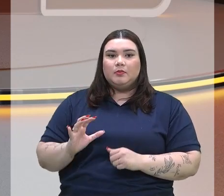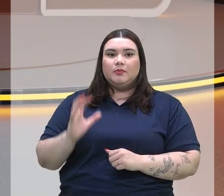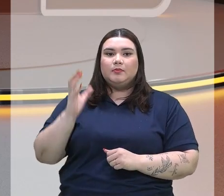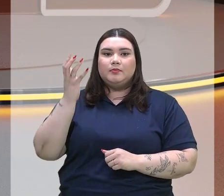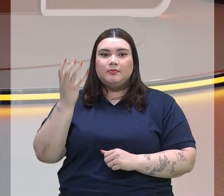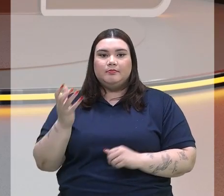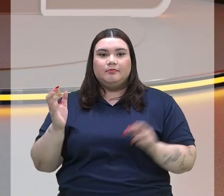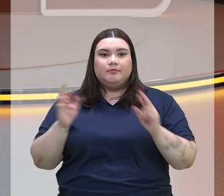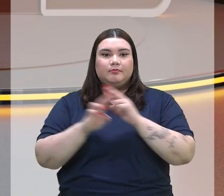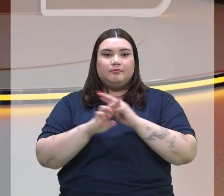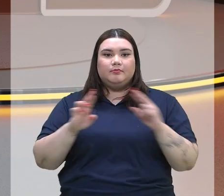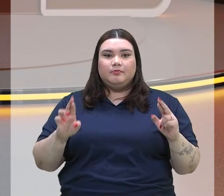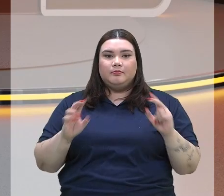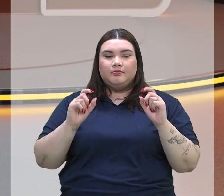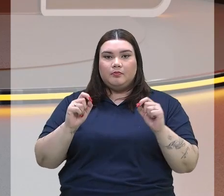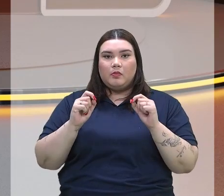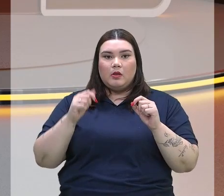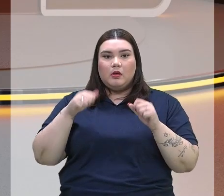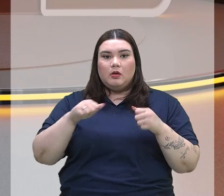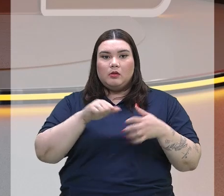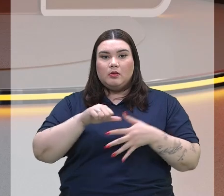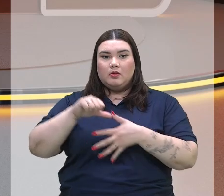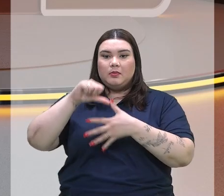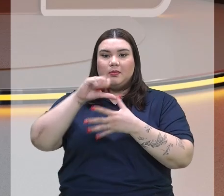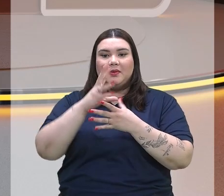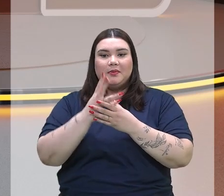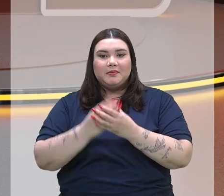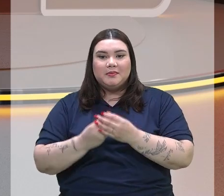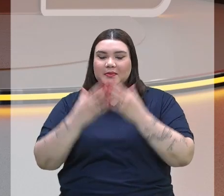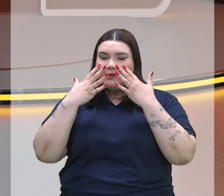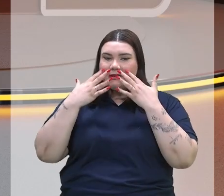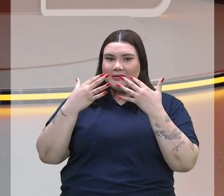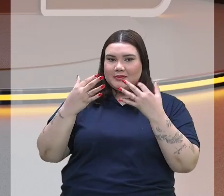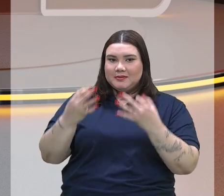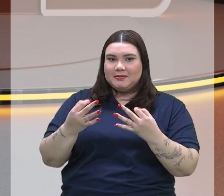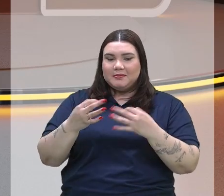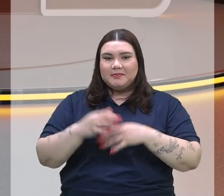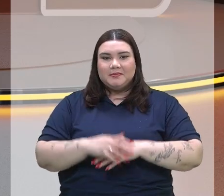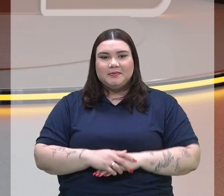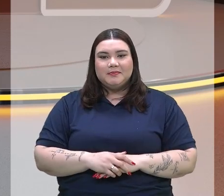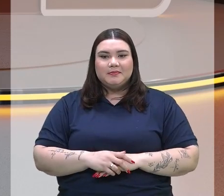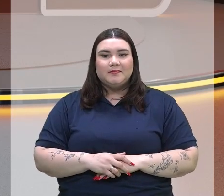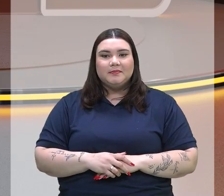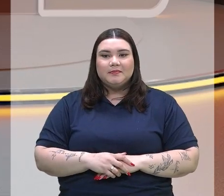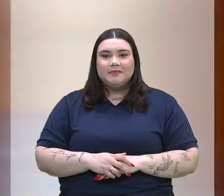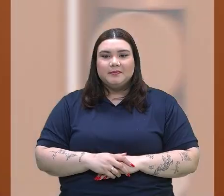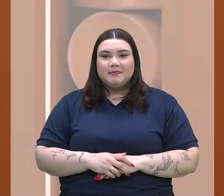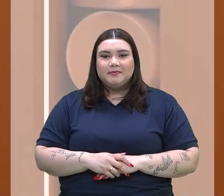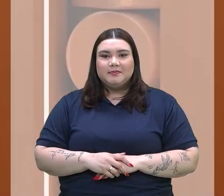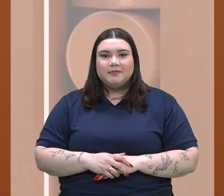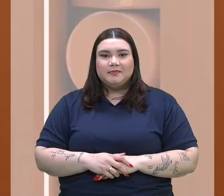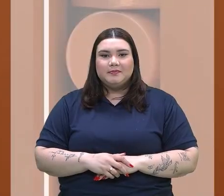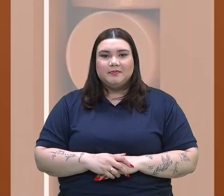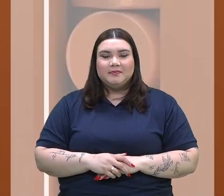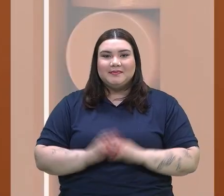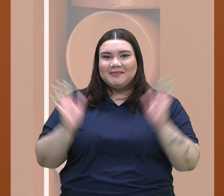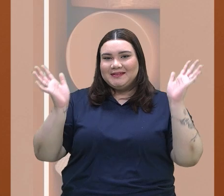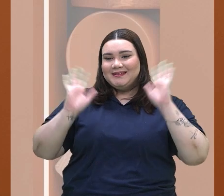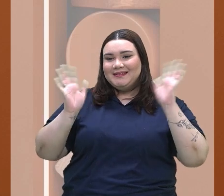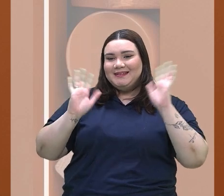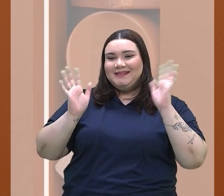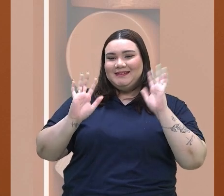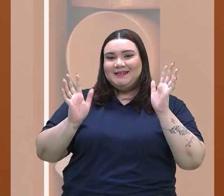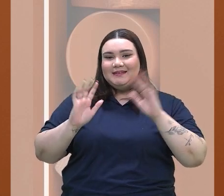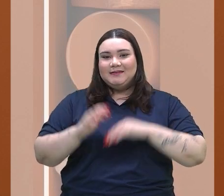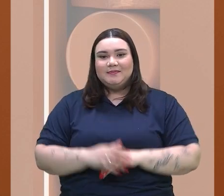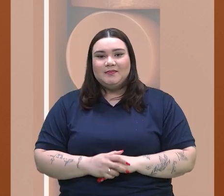em relação ao Mercosul. Prestem atenção que a gente já retorna com vocês. Oi, pessoal!